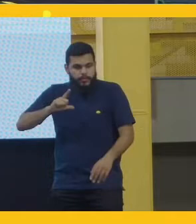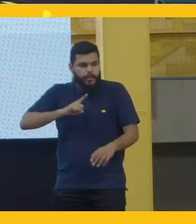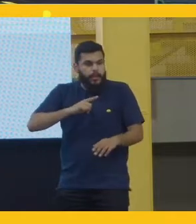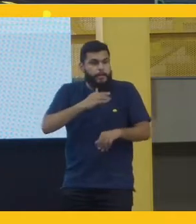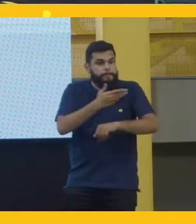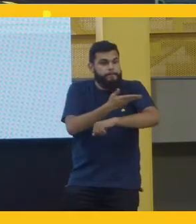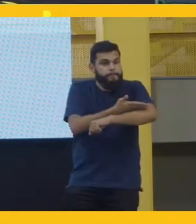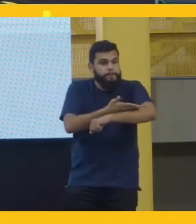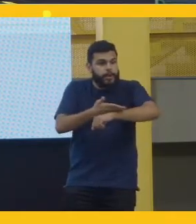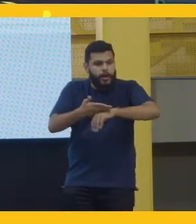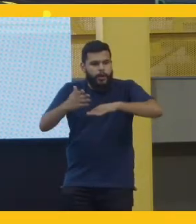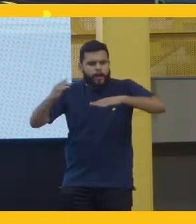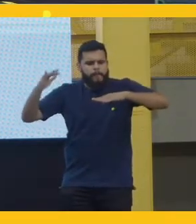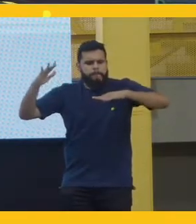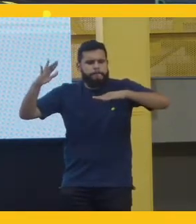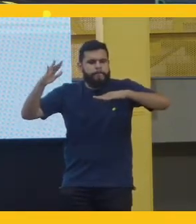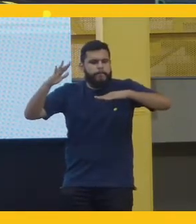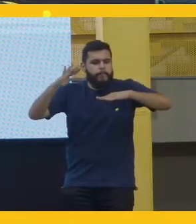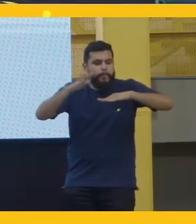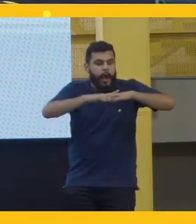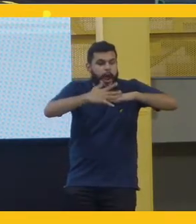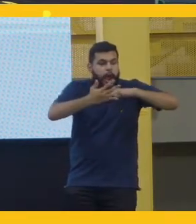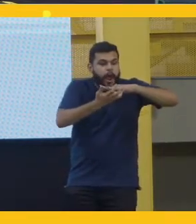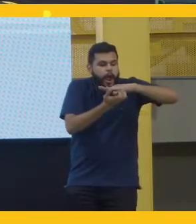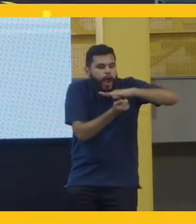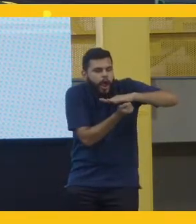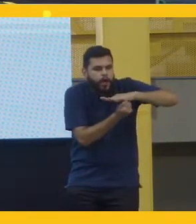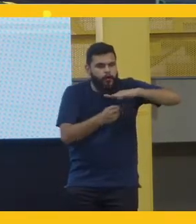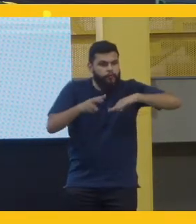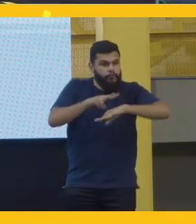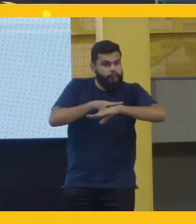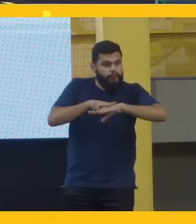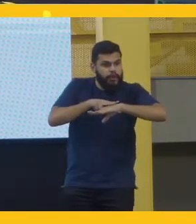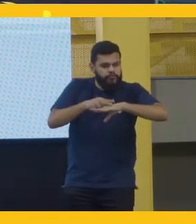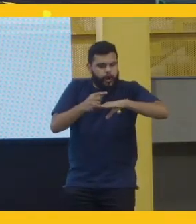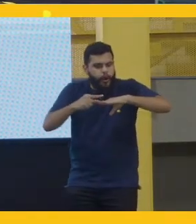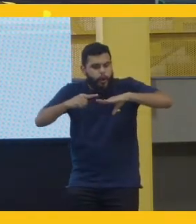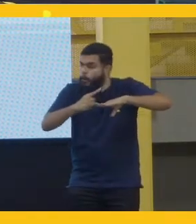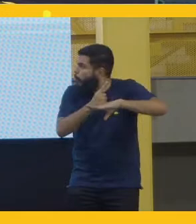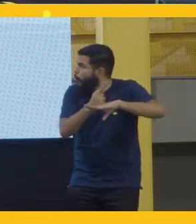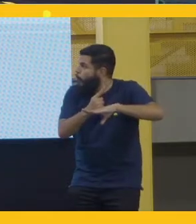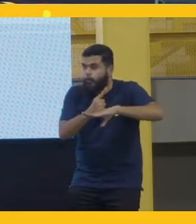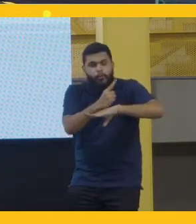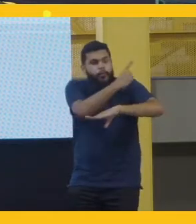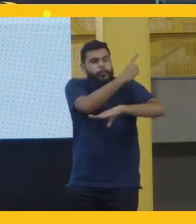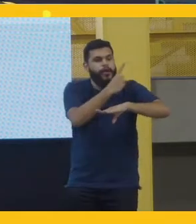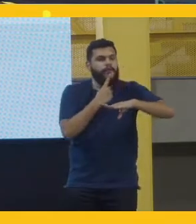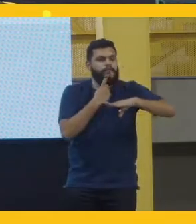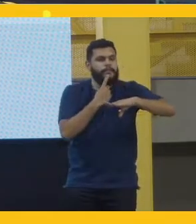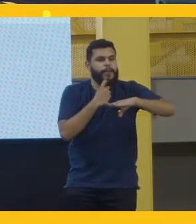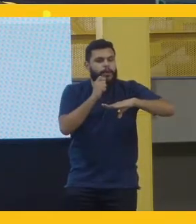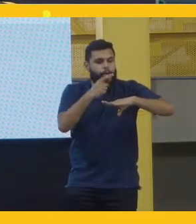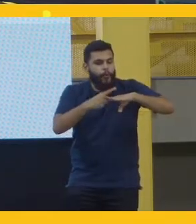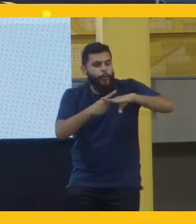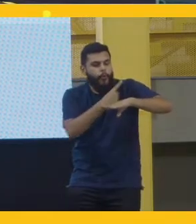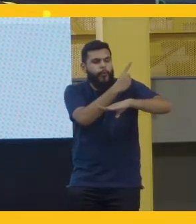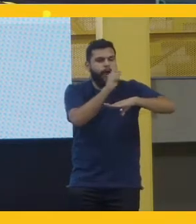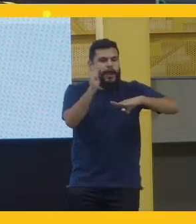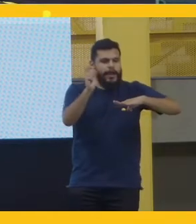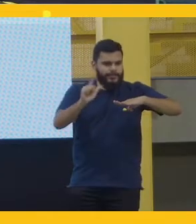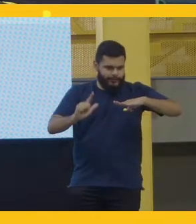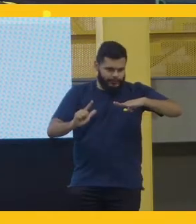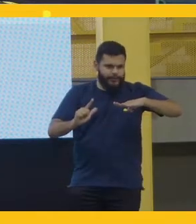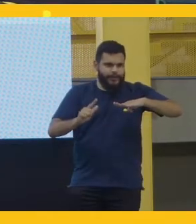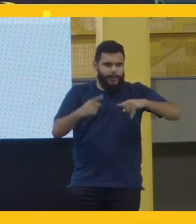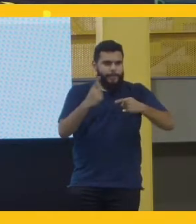cores, ela absorve o verde e reflete o vermelho e o azul, que a gente havia aprendido que era o